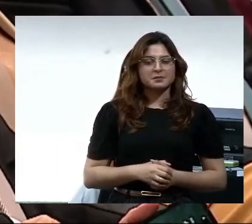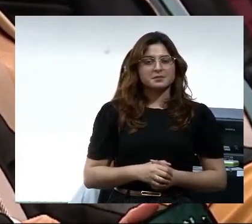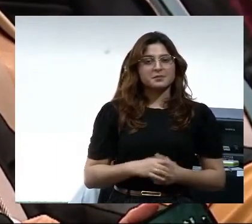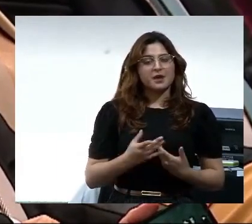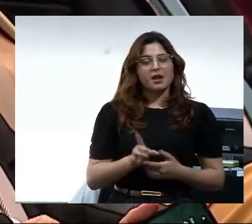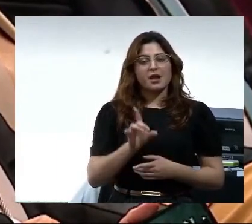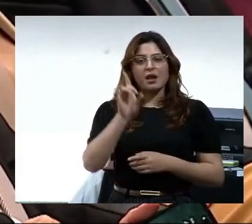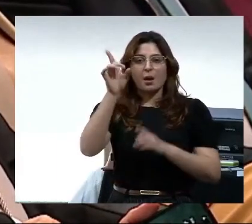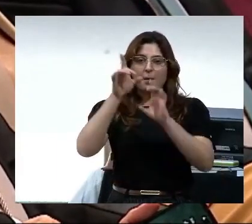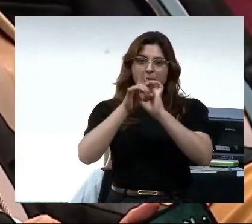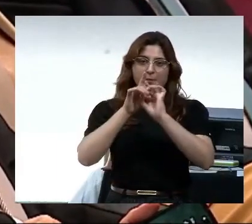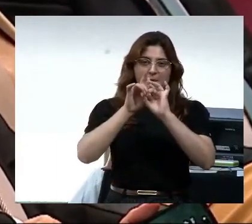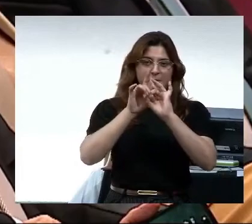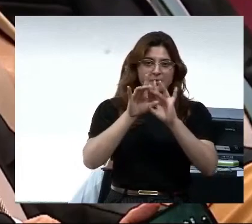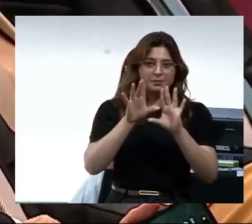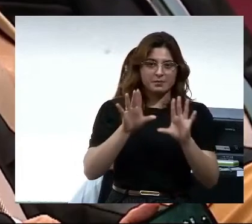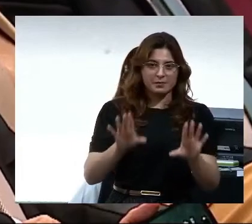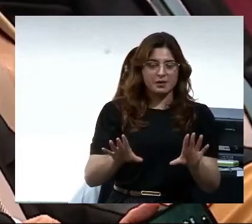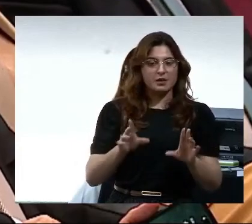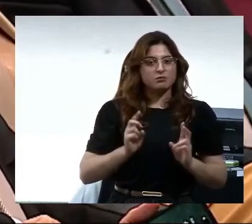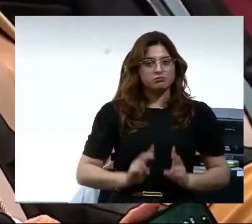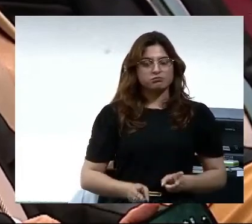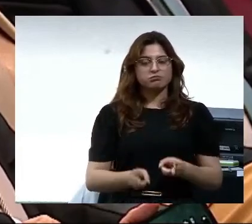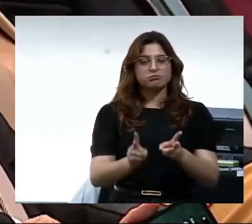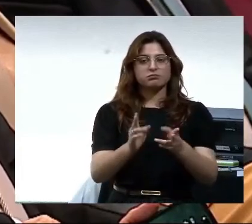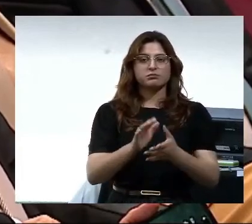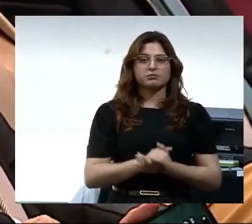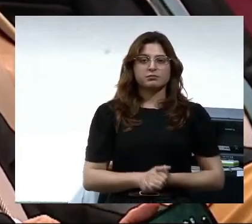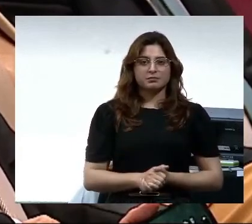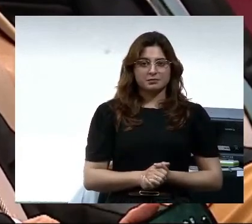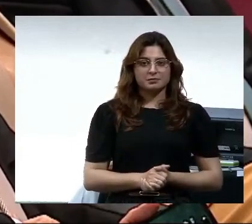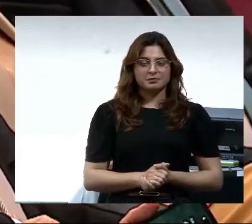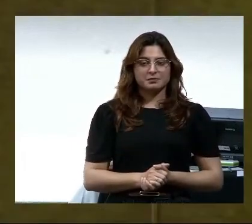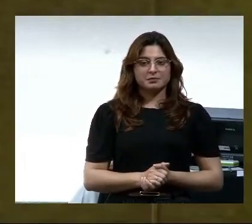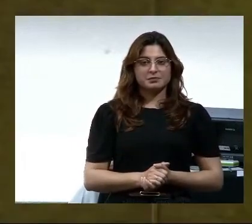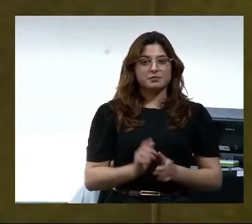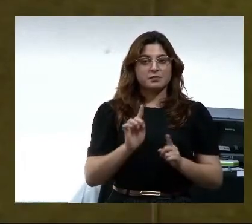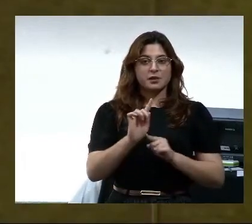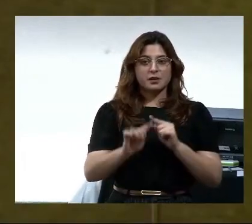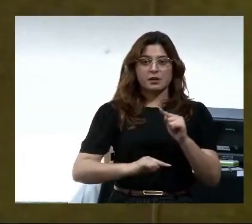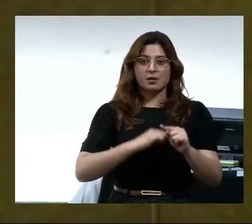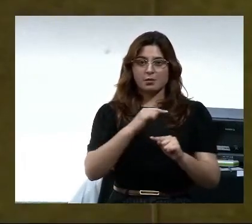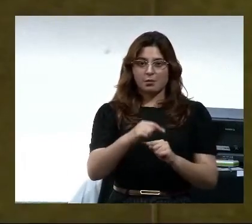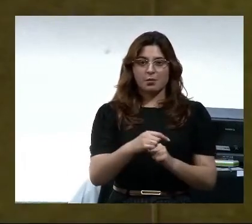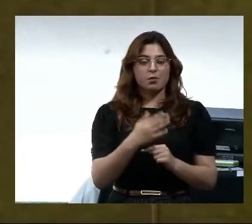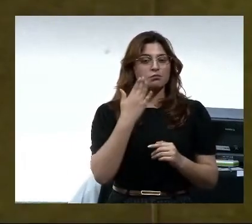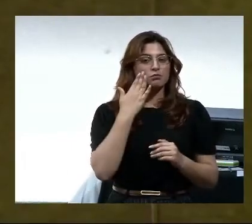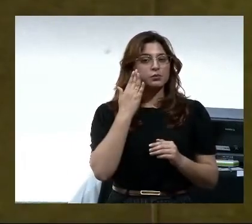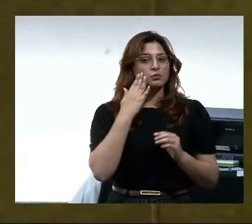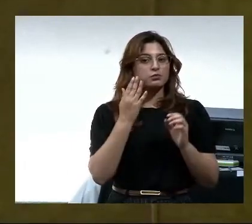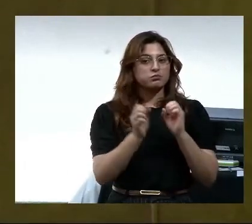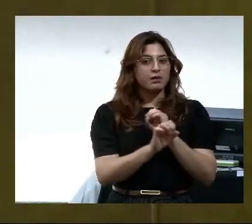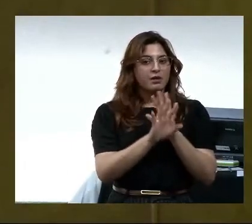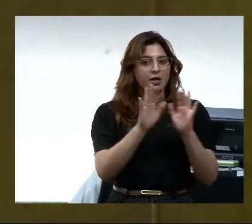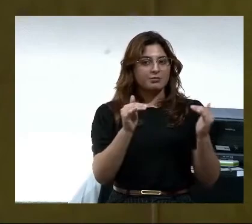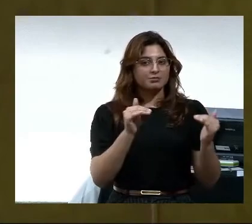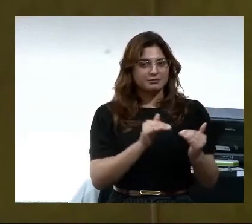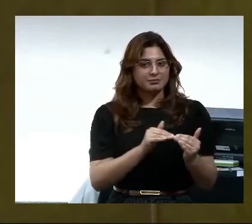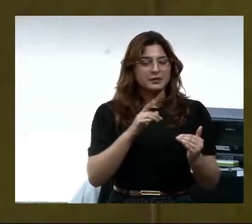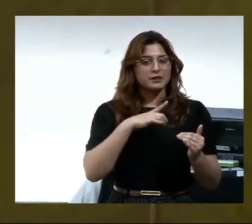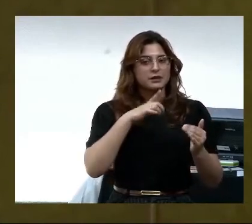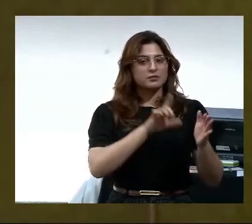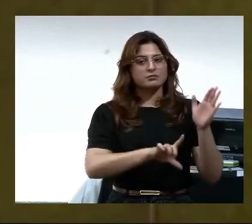nos permita que ela seja perene. Depois, o mesmo entendimento foi cristalizado na